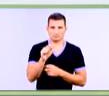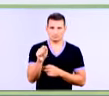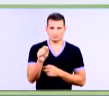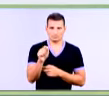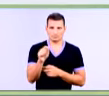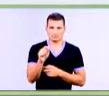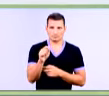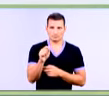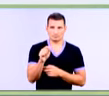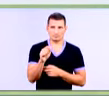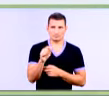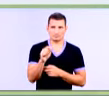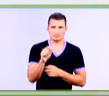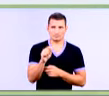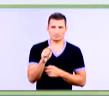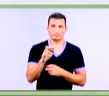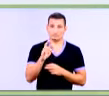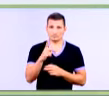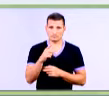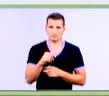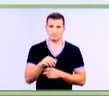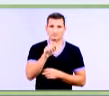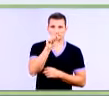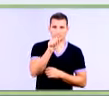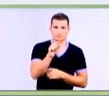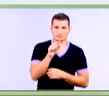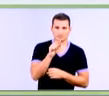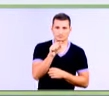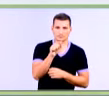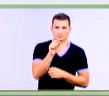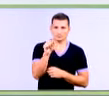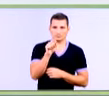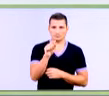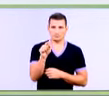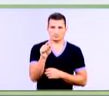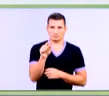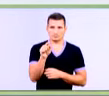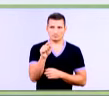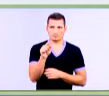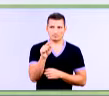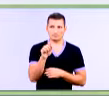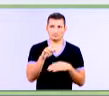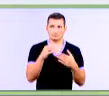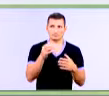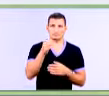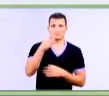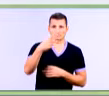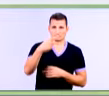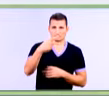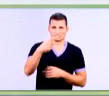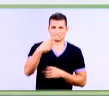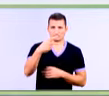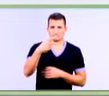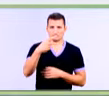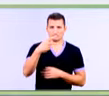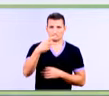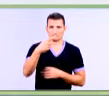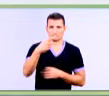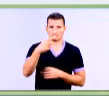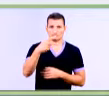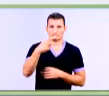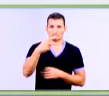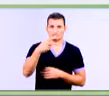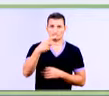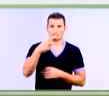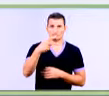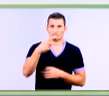atribuição, e o diferente, gente, é o exclamação igual. Então, maior, ele verifica uma expressão, um exemplo de uma